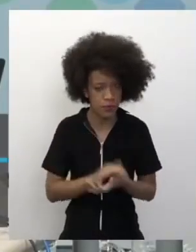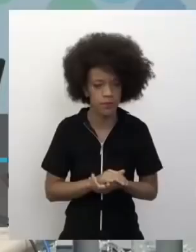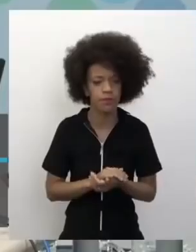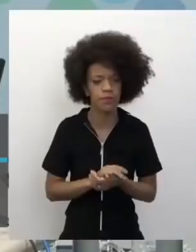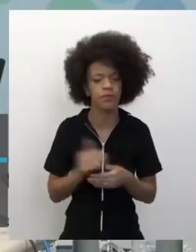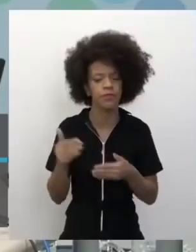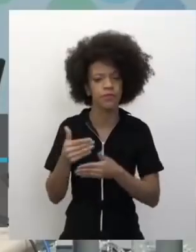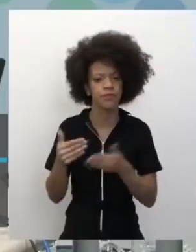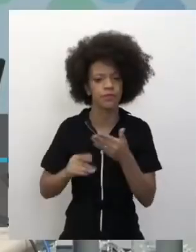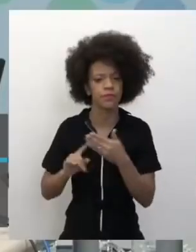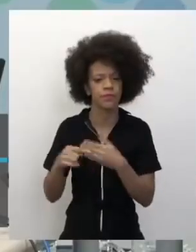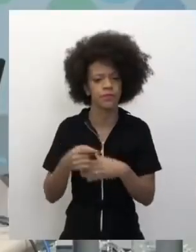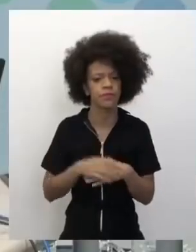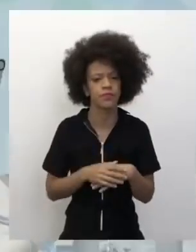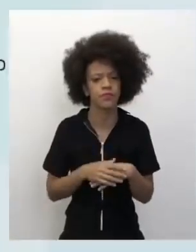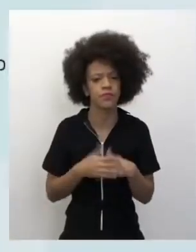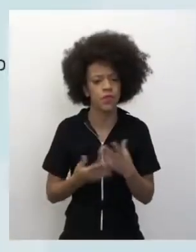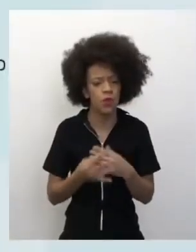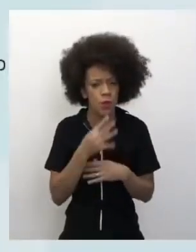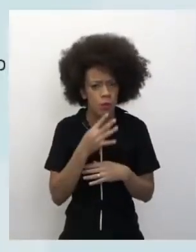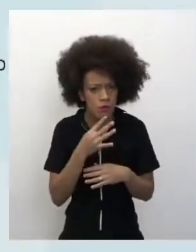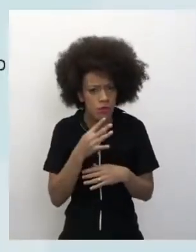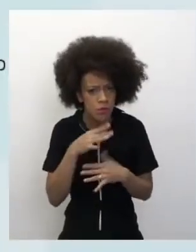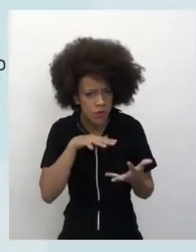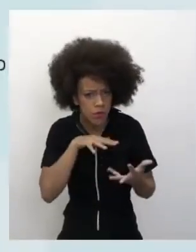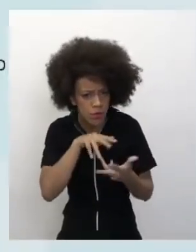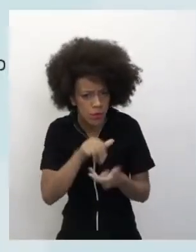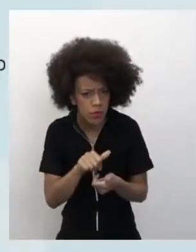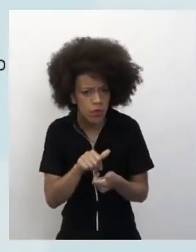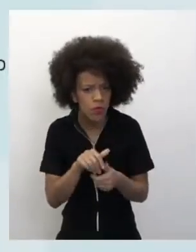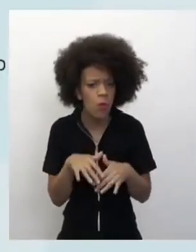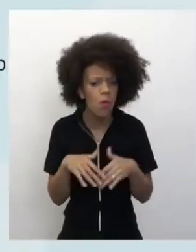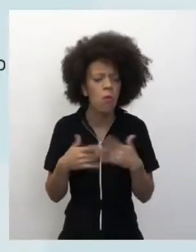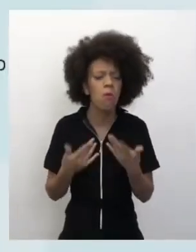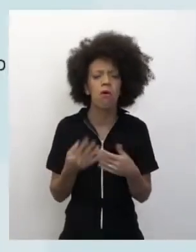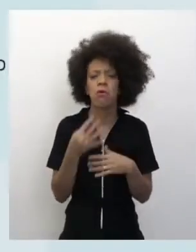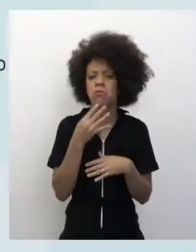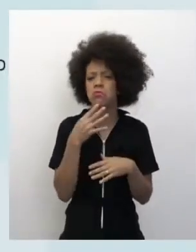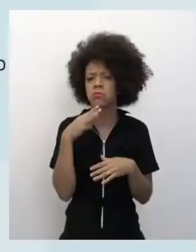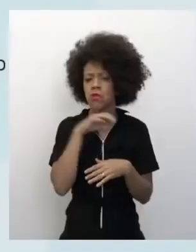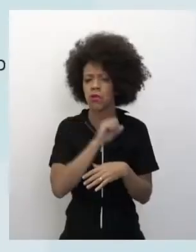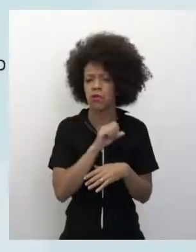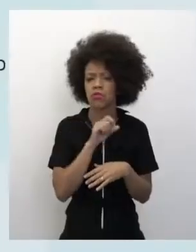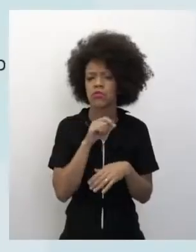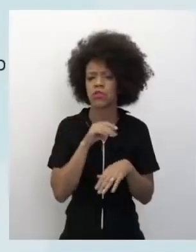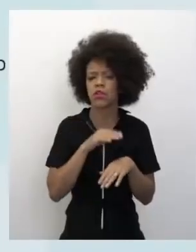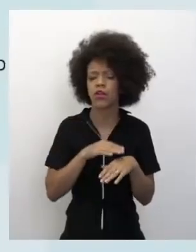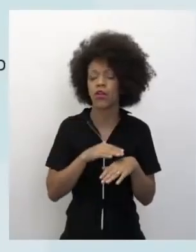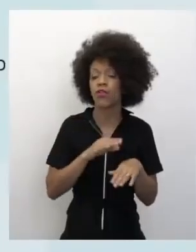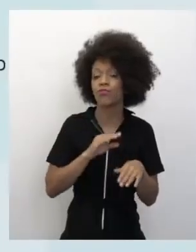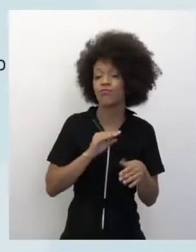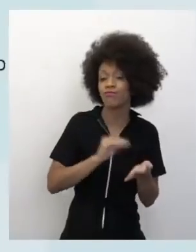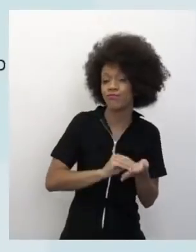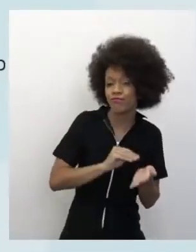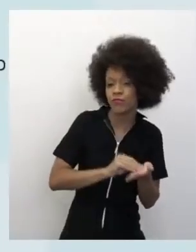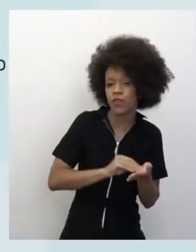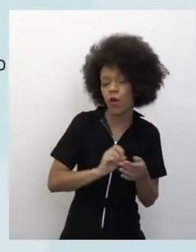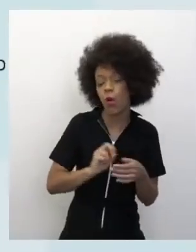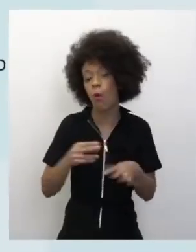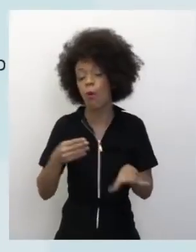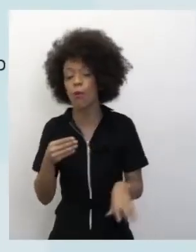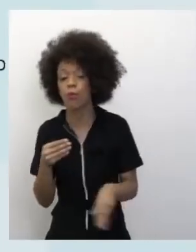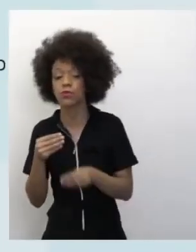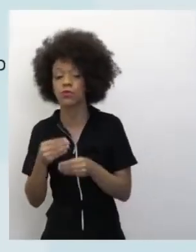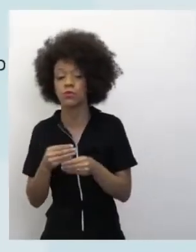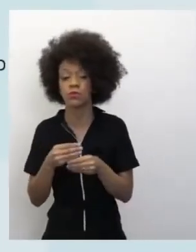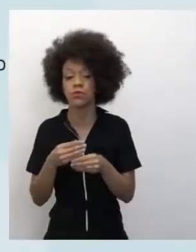agora. Segundo seu conhecimento de mundo, quais conhecimentos prévios fizeram falta ou contribuíram para a